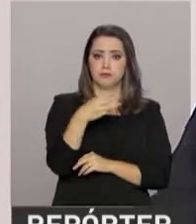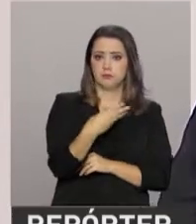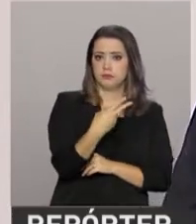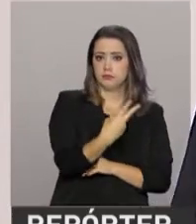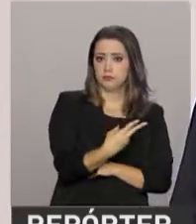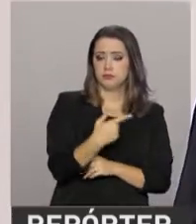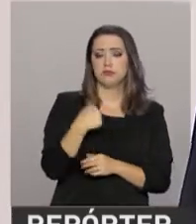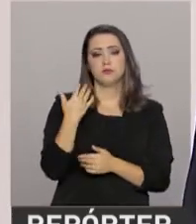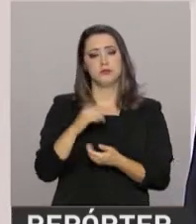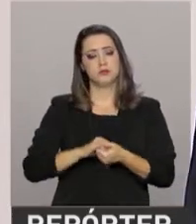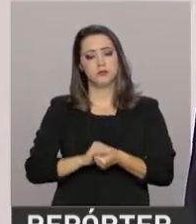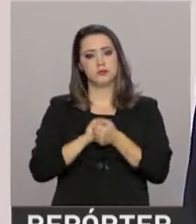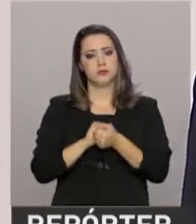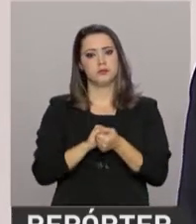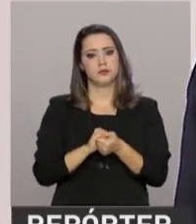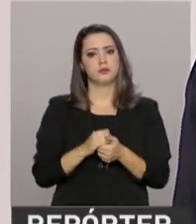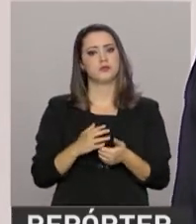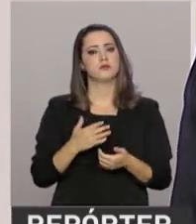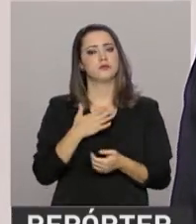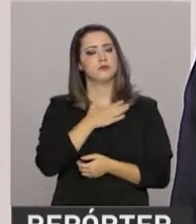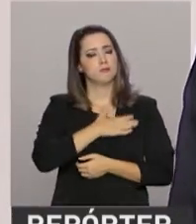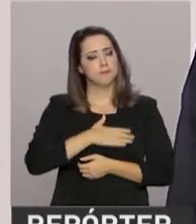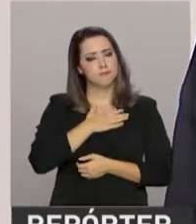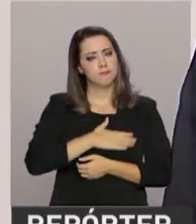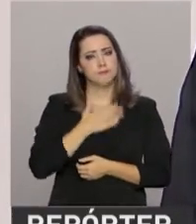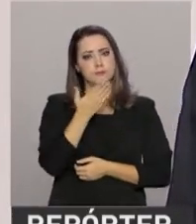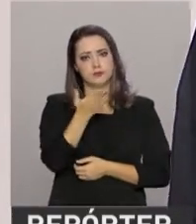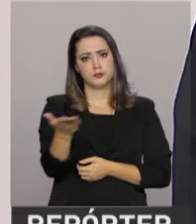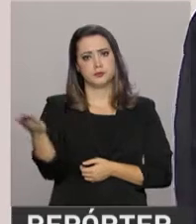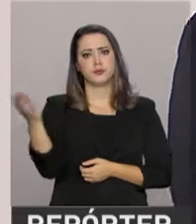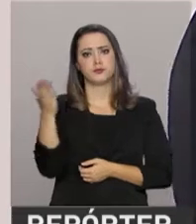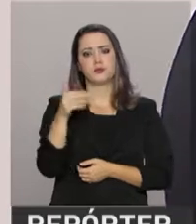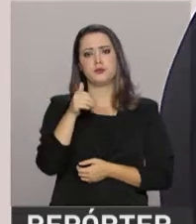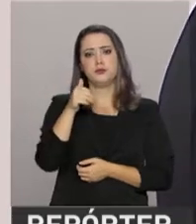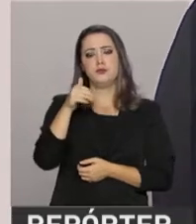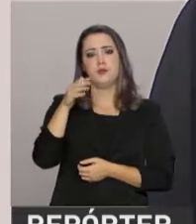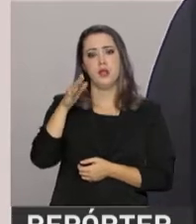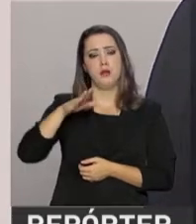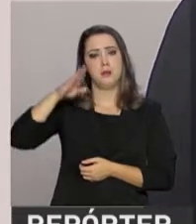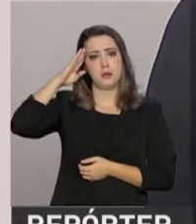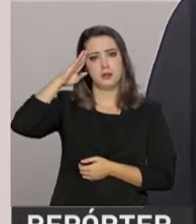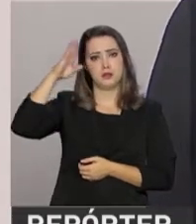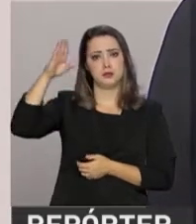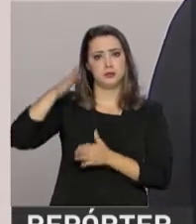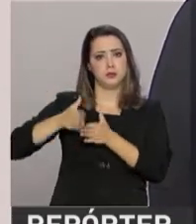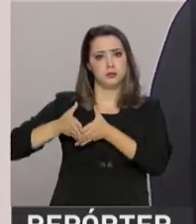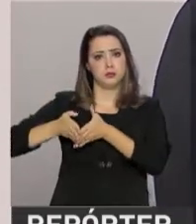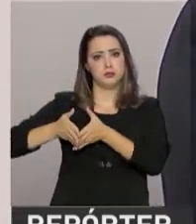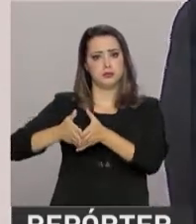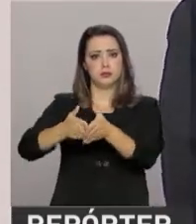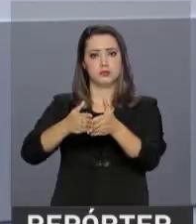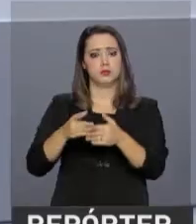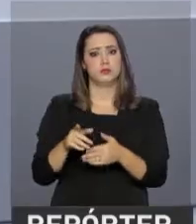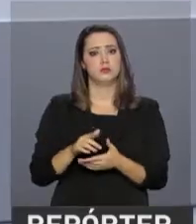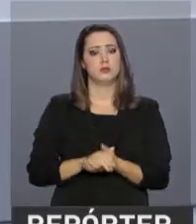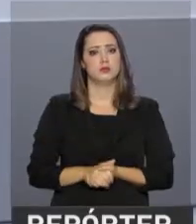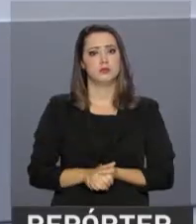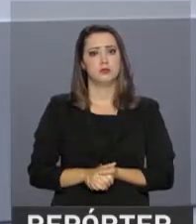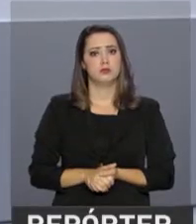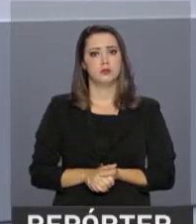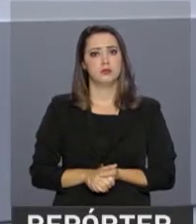moto cumprimento muito agrado as a marinha brasileira a marinha brasileira por esse gesto